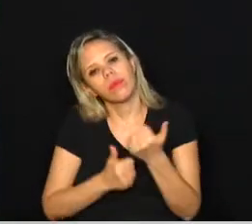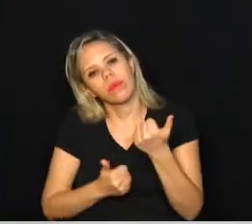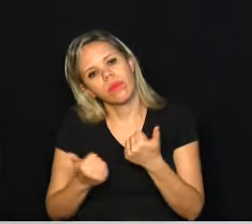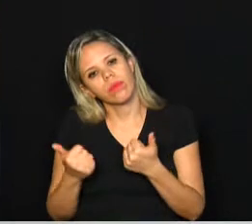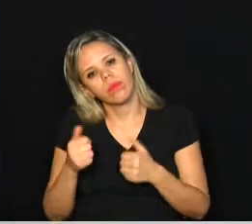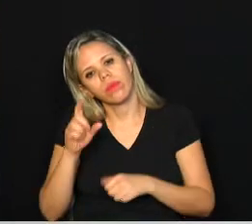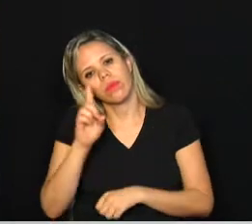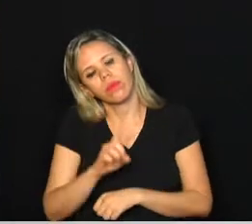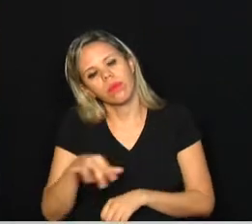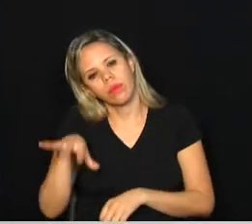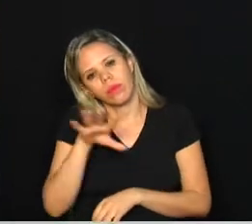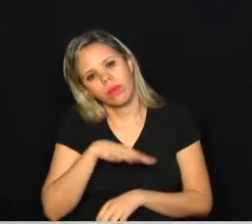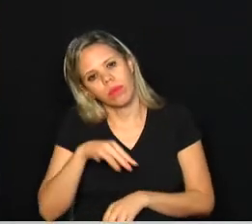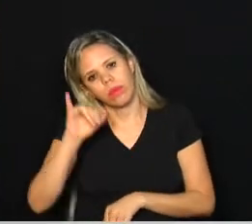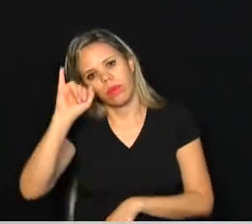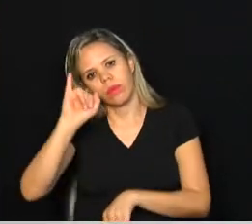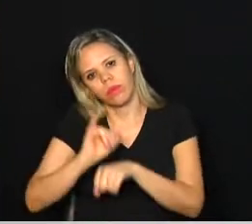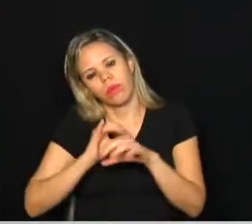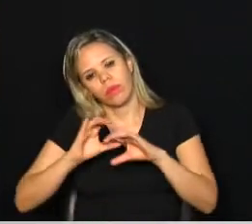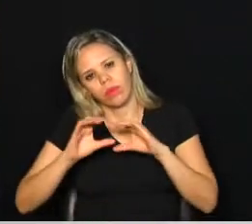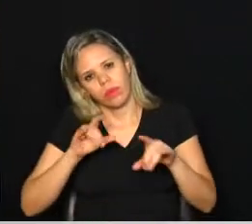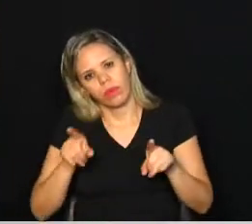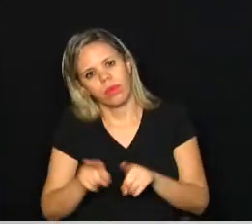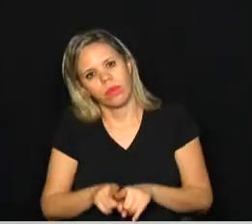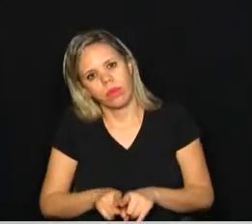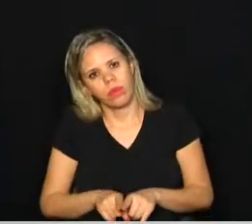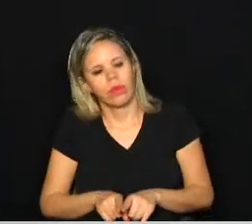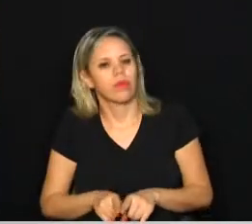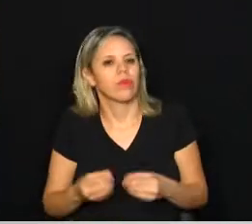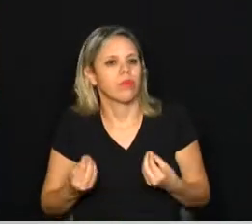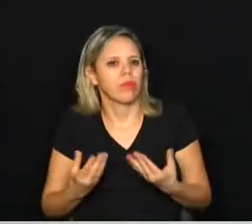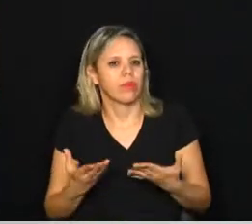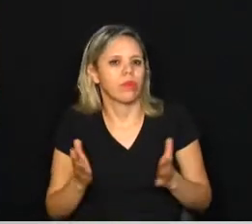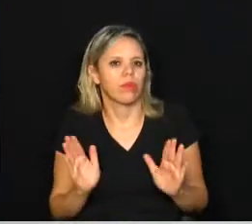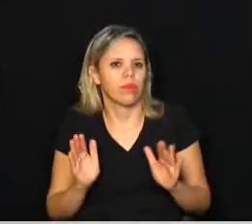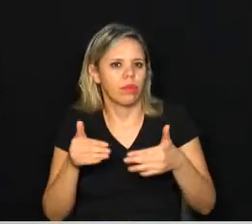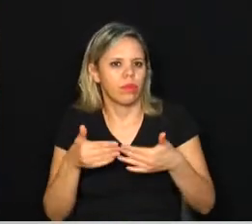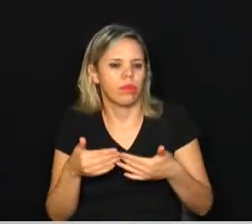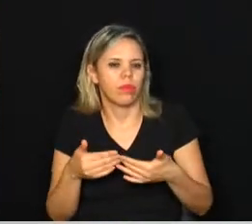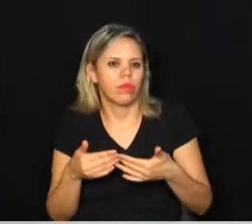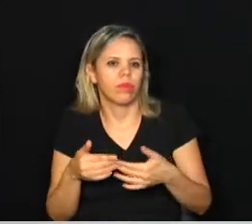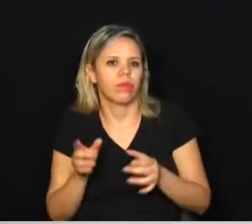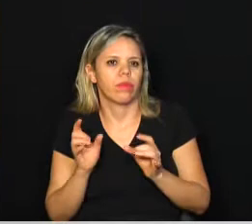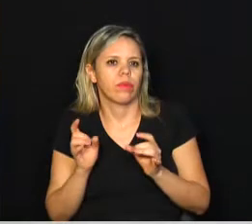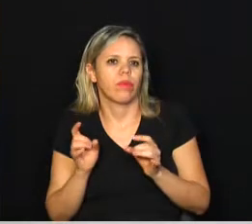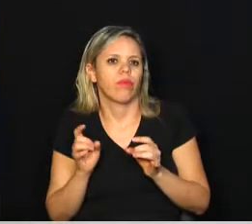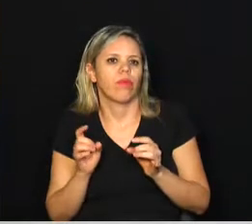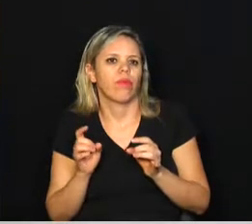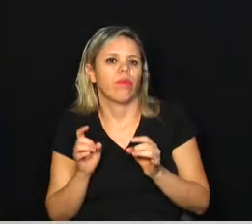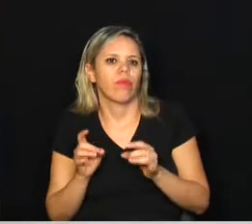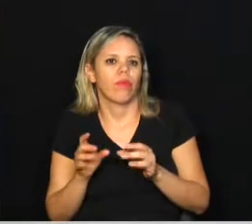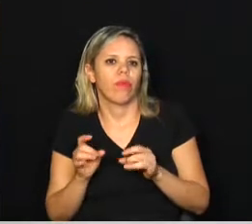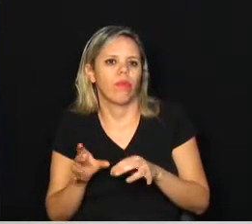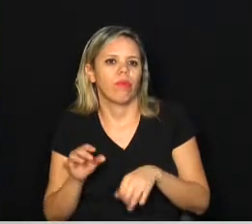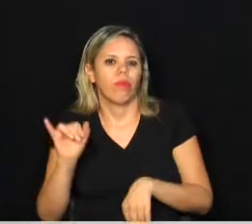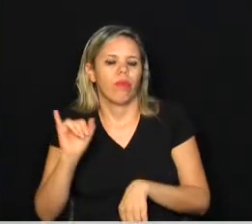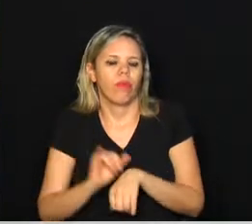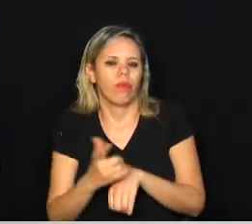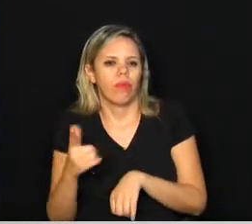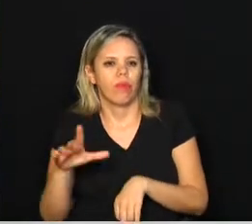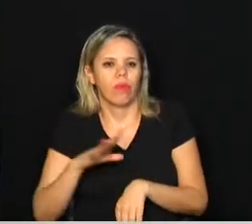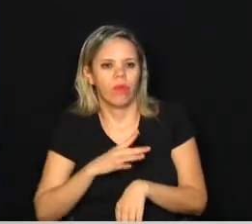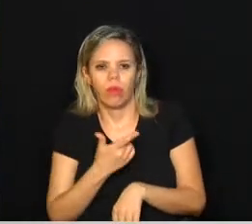de Cooperação Internacional, que também dará foco a comércio exterior, que hoje ainda não tem, e a